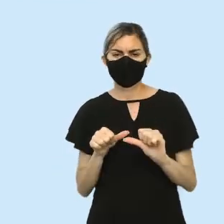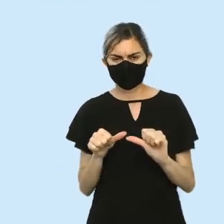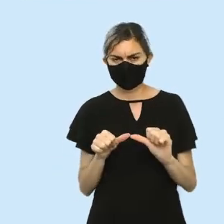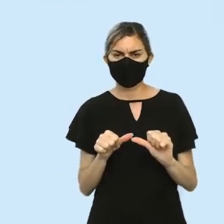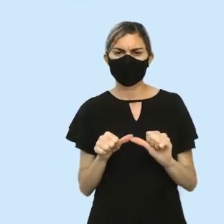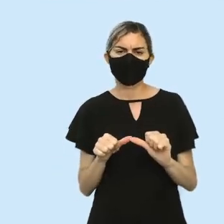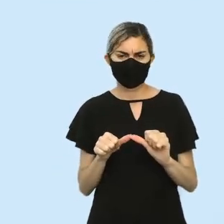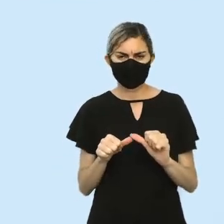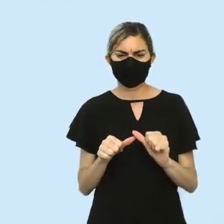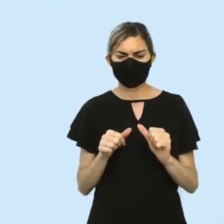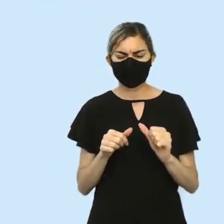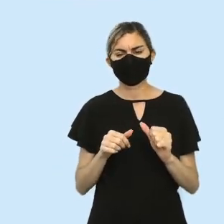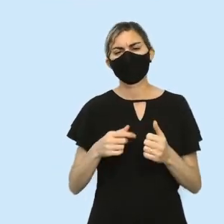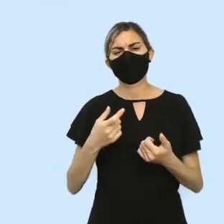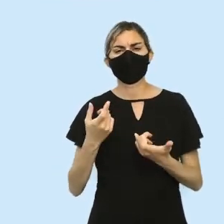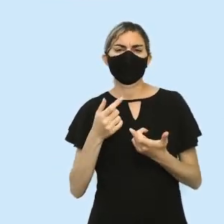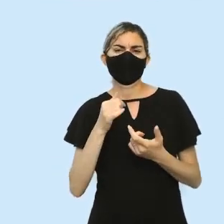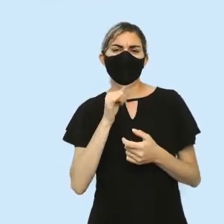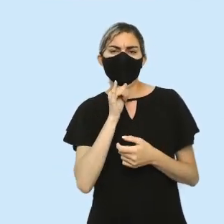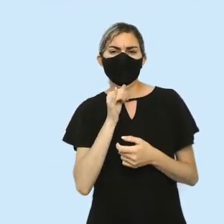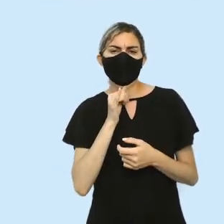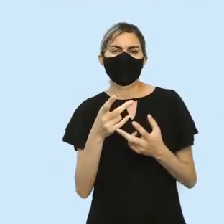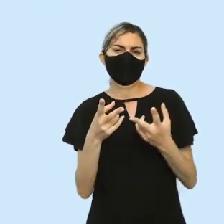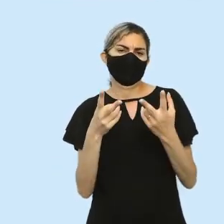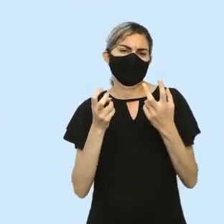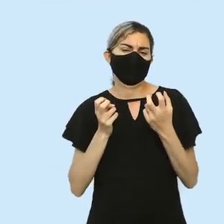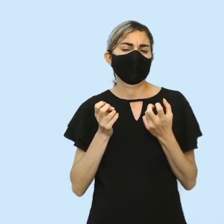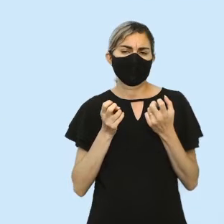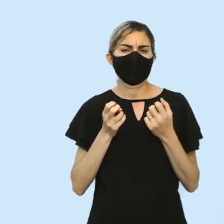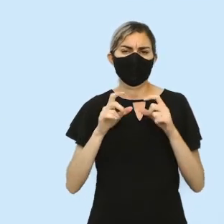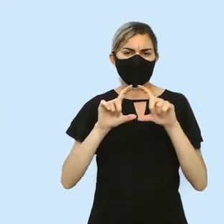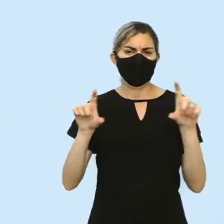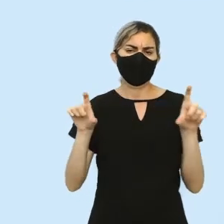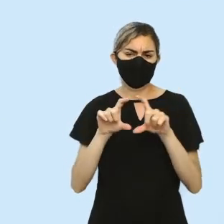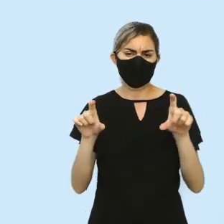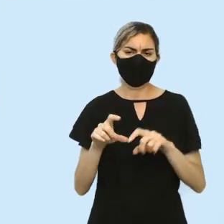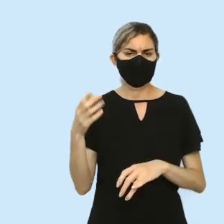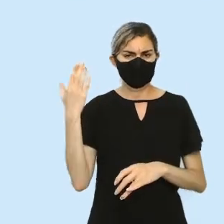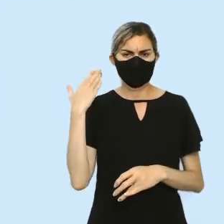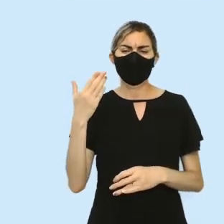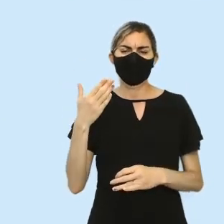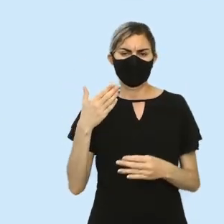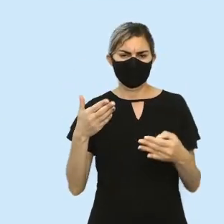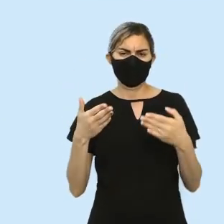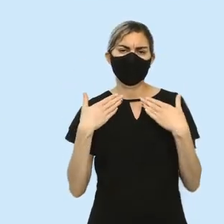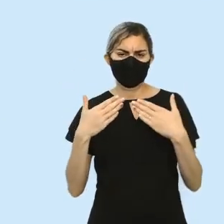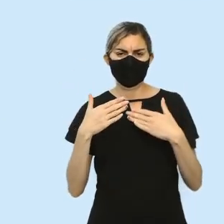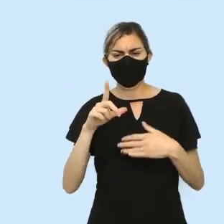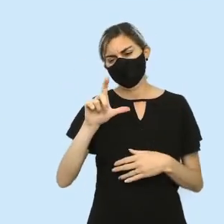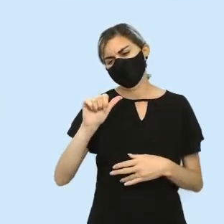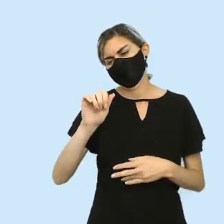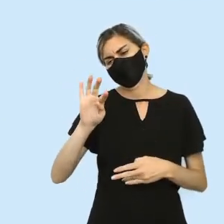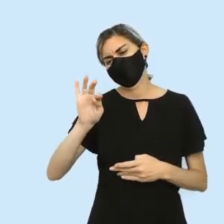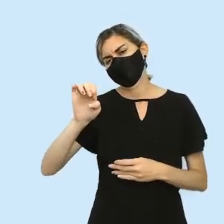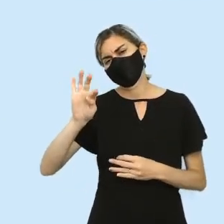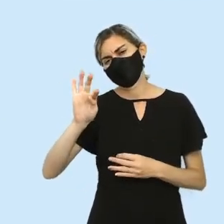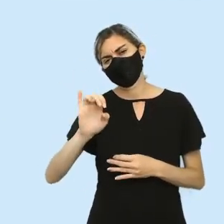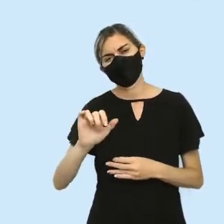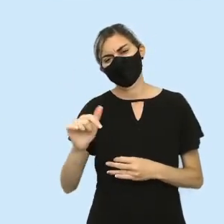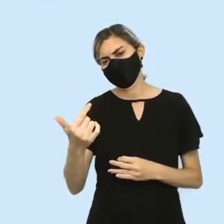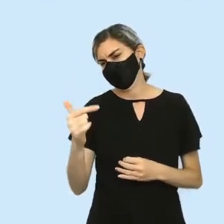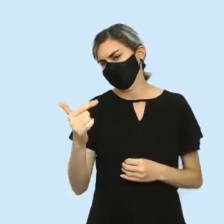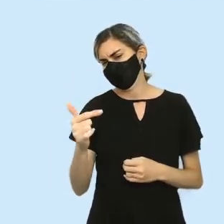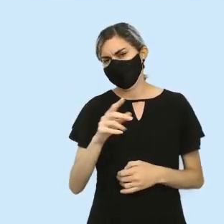mudança de estado. Você percebe que na fórmula do calor latente não tem, ou